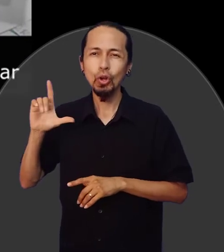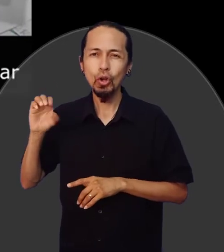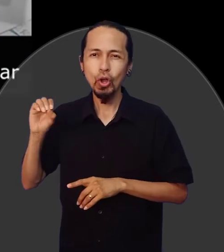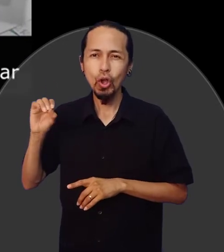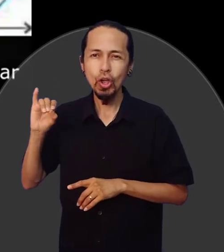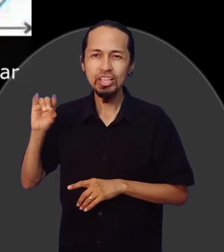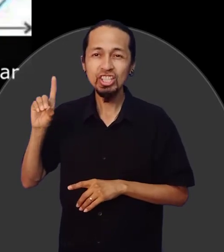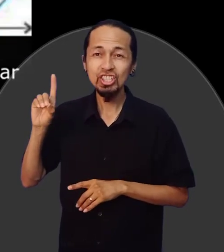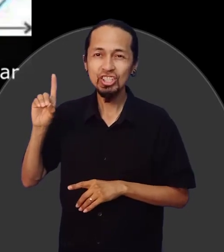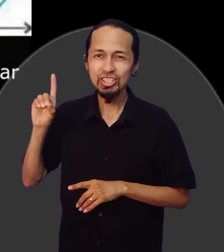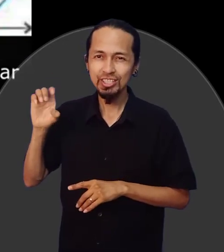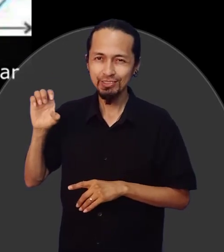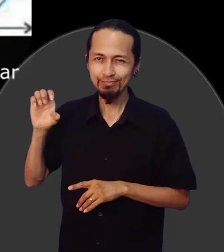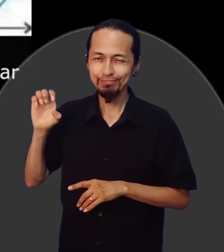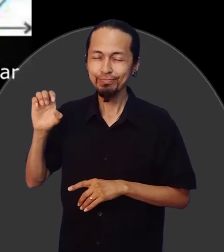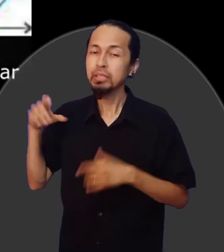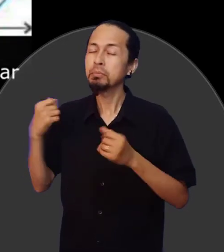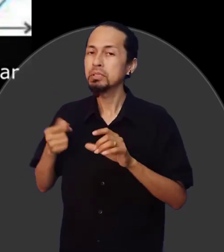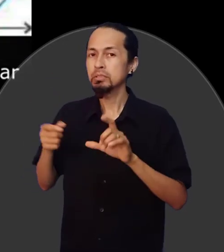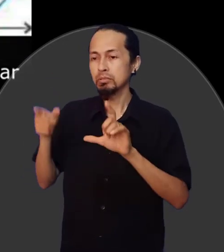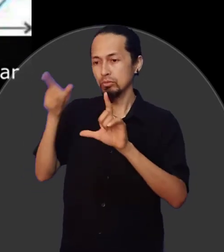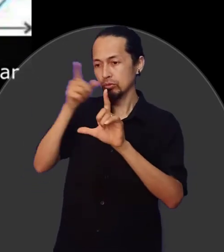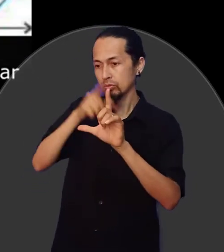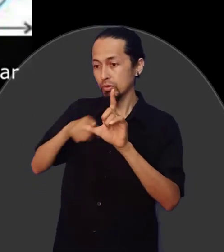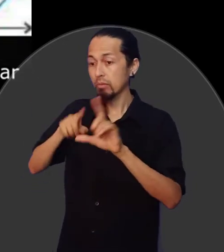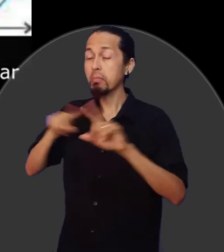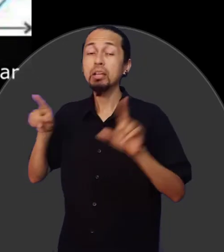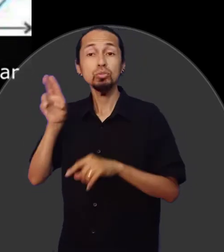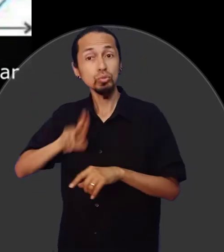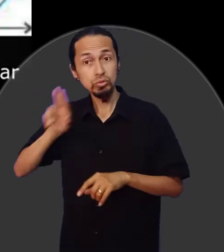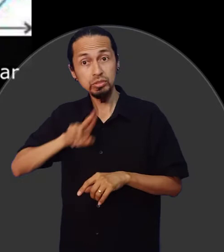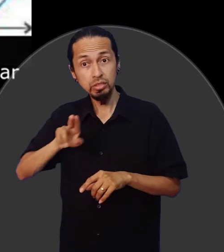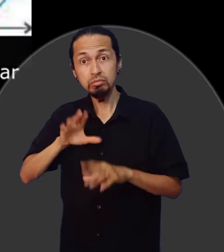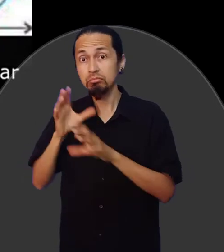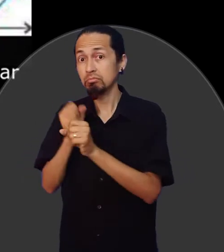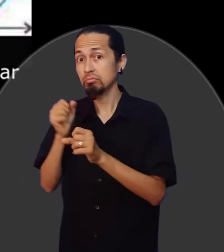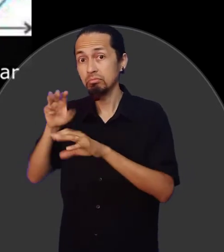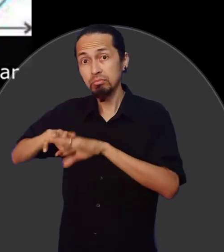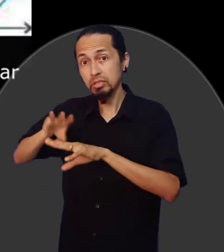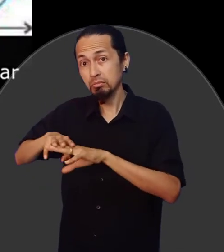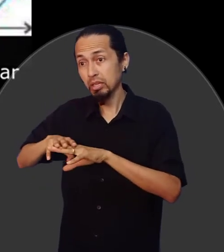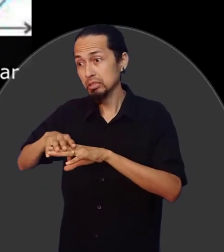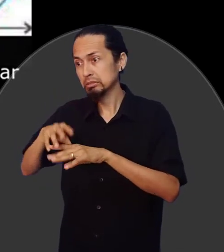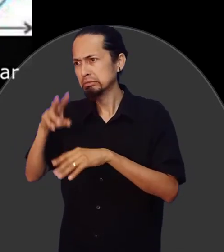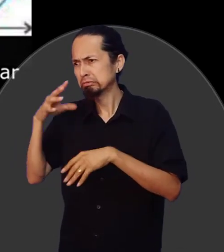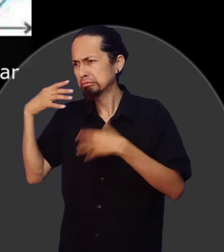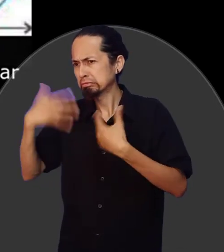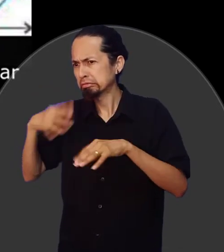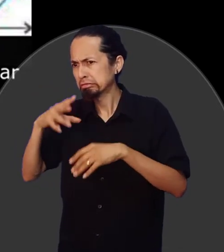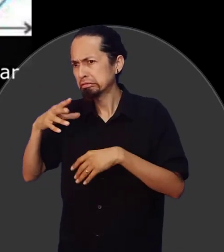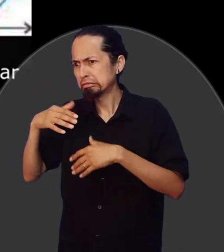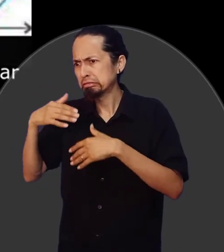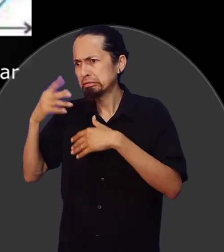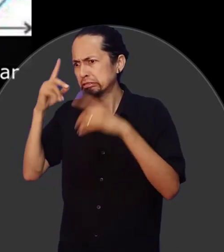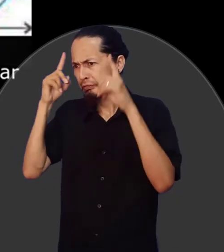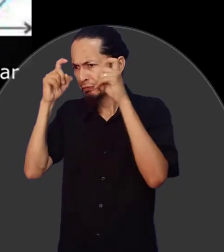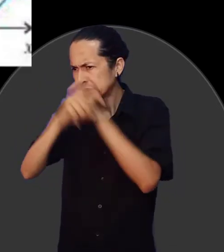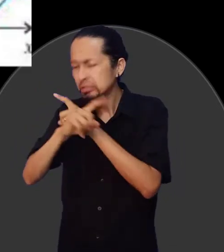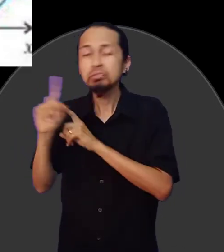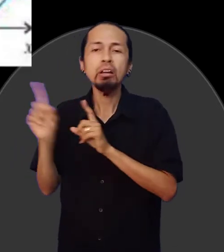precisamos traçar a curva cicloide sem utilizar cálculos matemáticos mais elaborados. Por isso utilizamos a construção